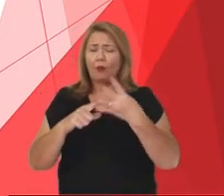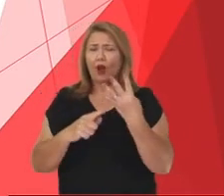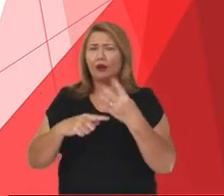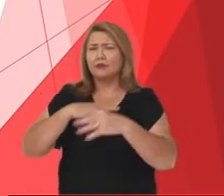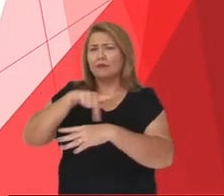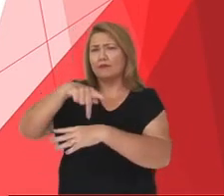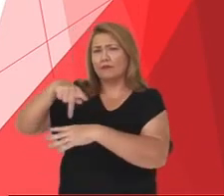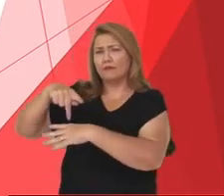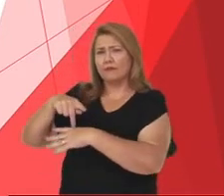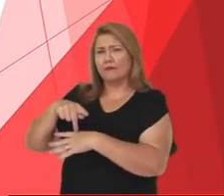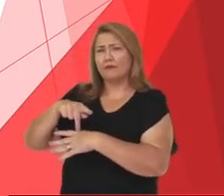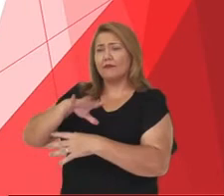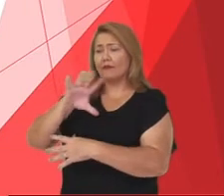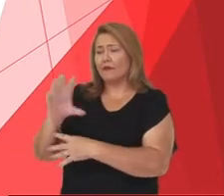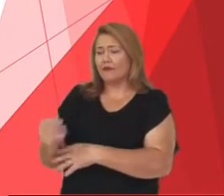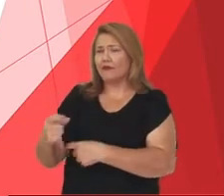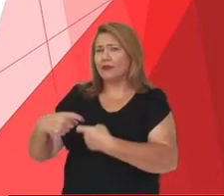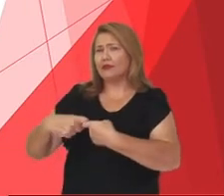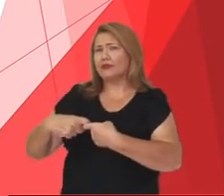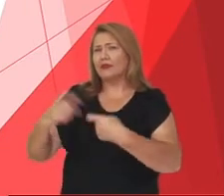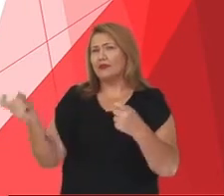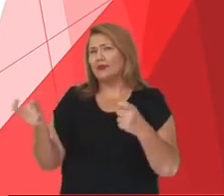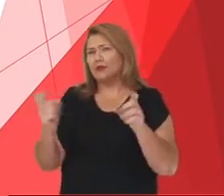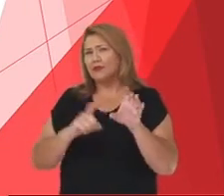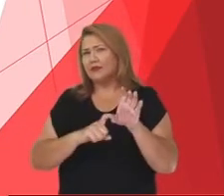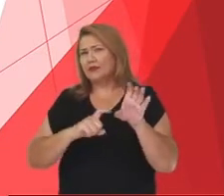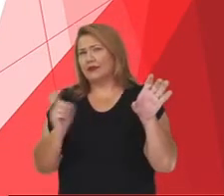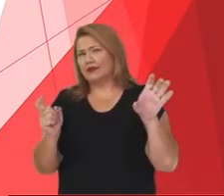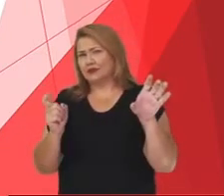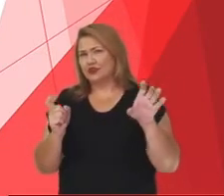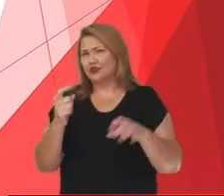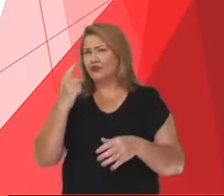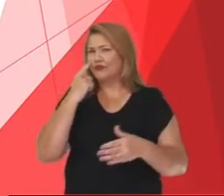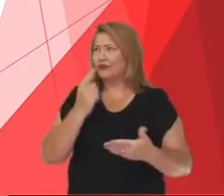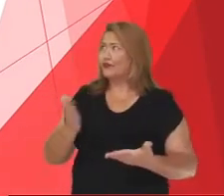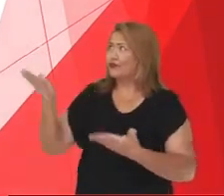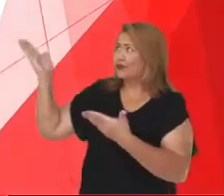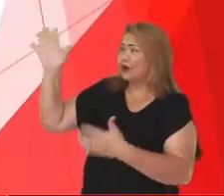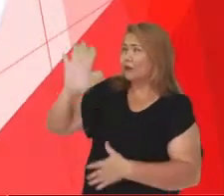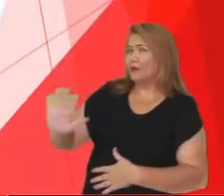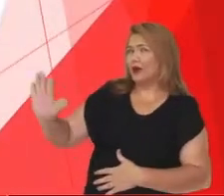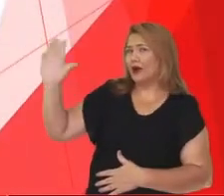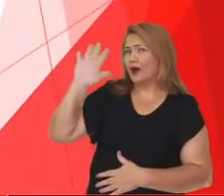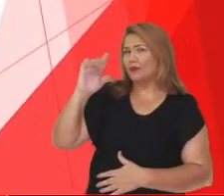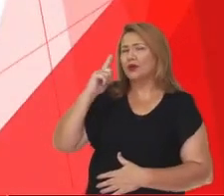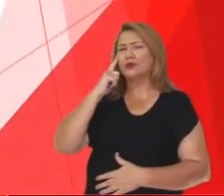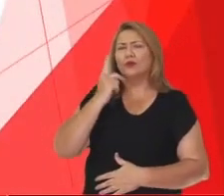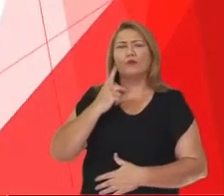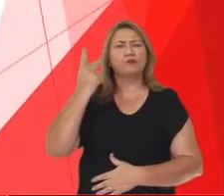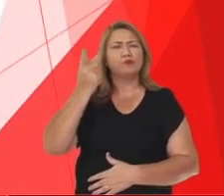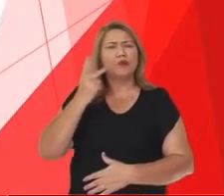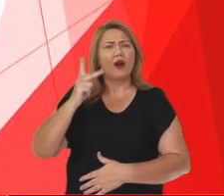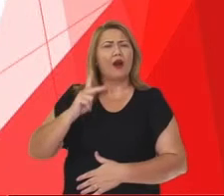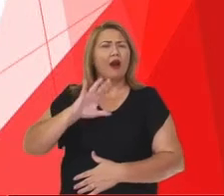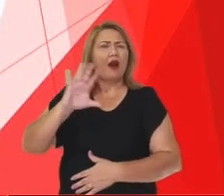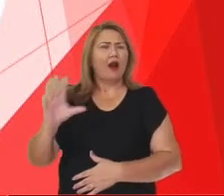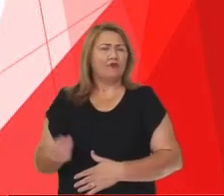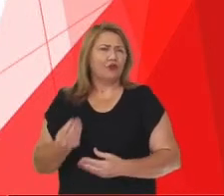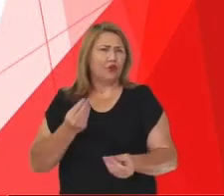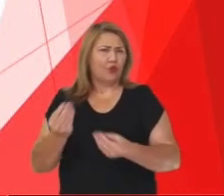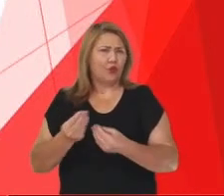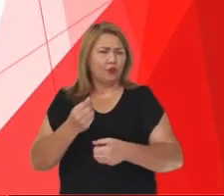africanas que eram independentes. Olha só, se liga nesse mapa que nos mostra a divisão política da África